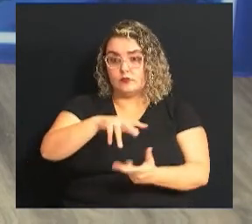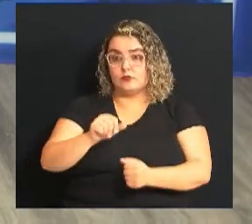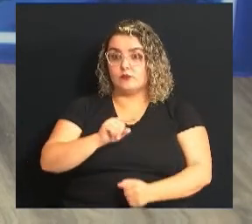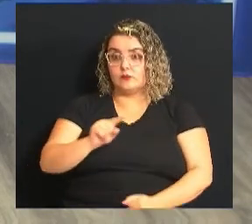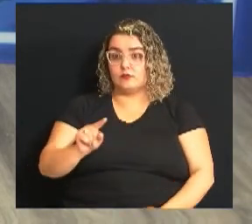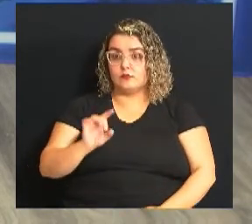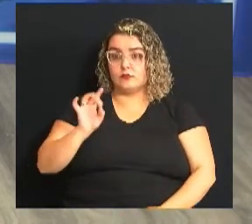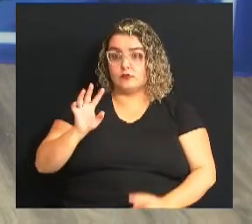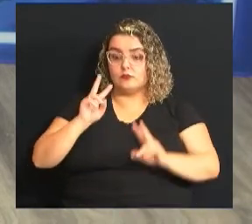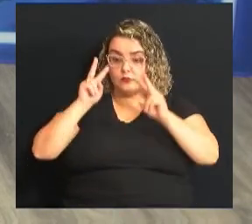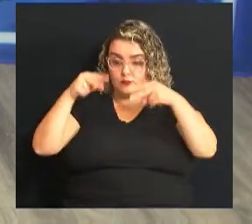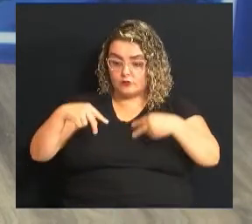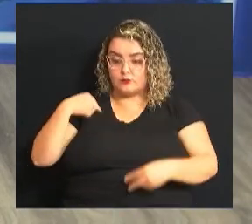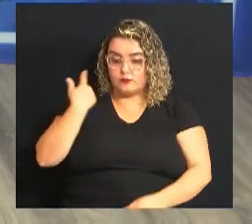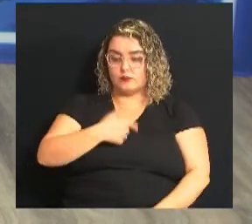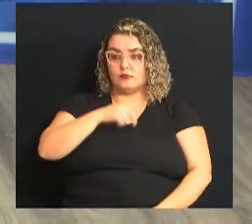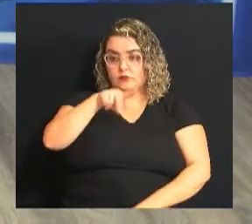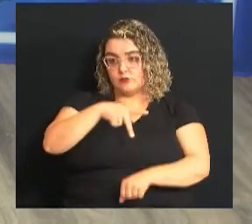nosso país?